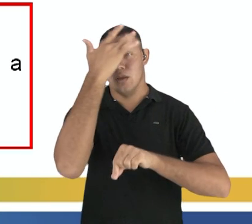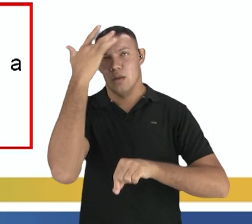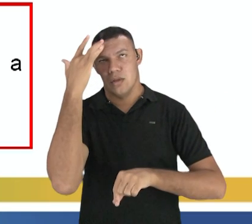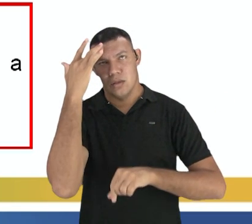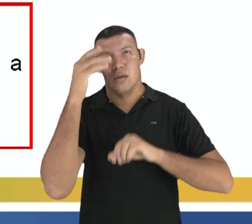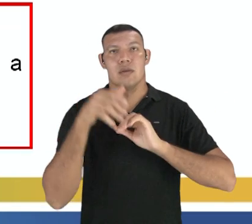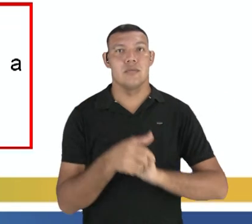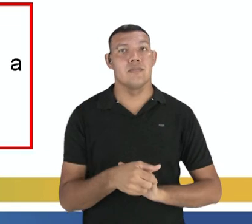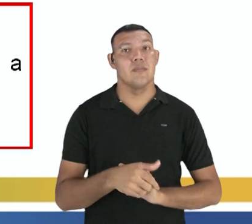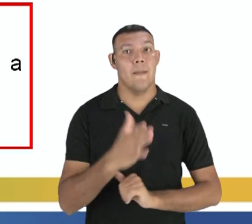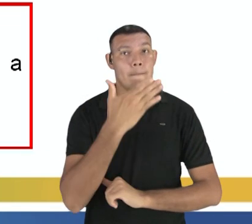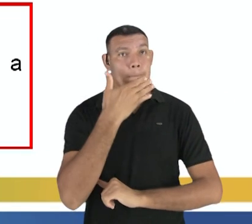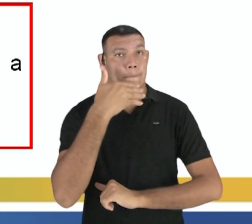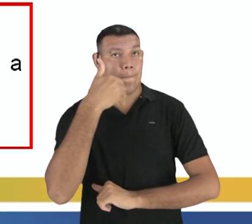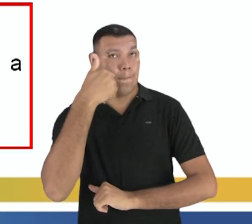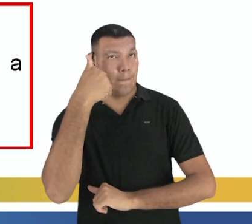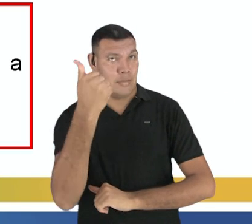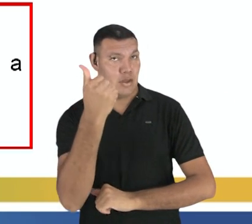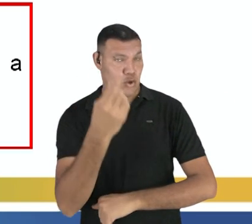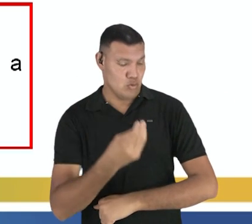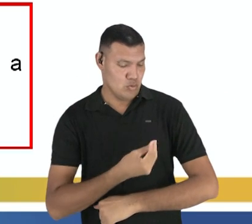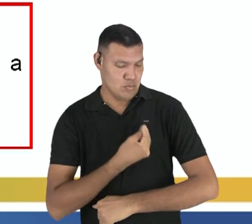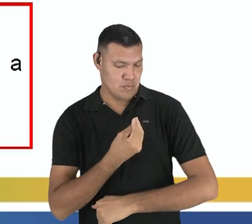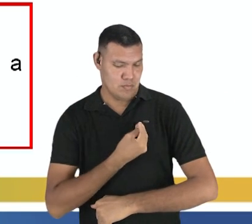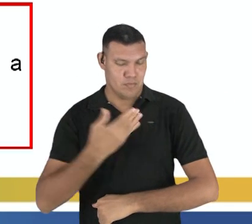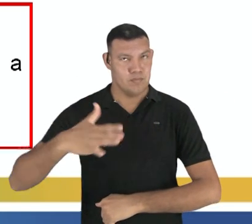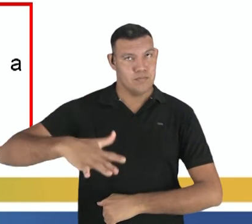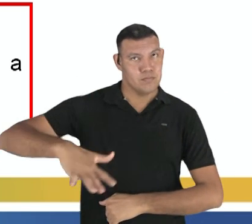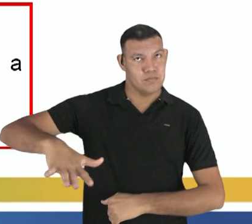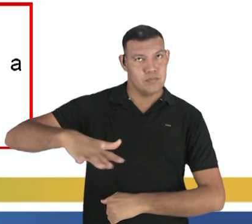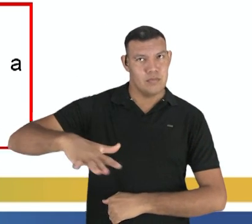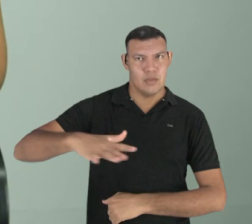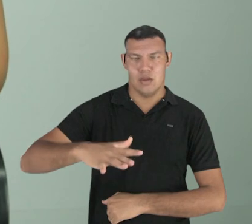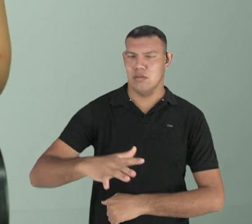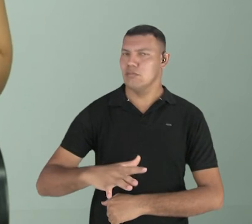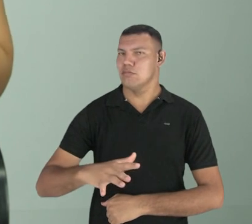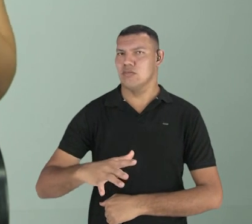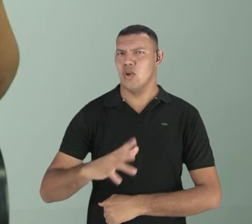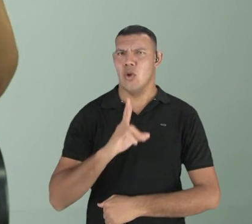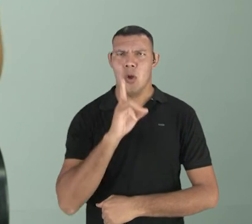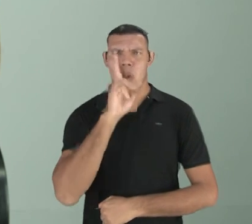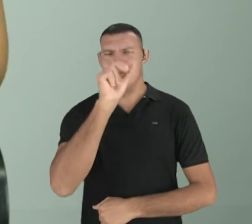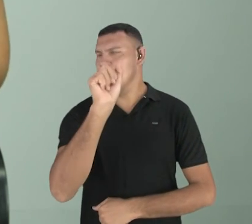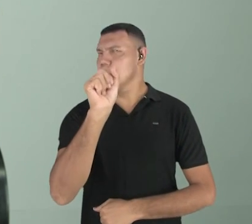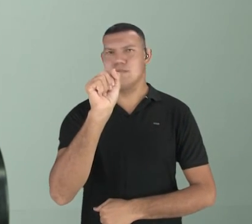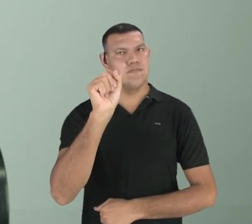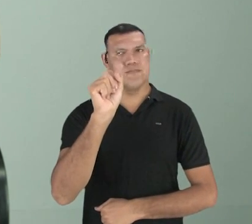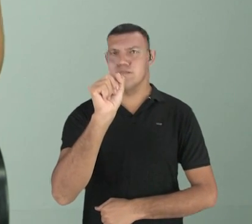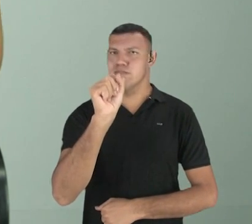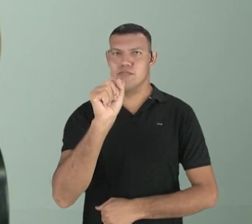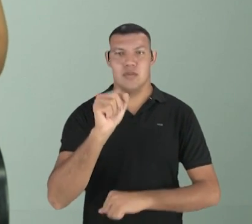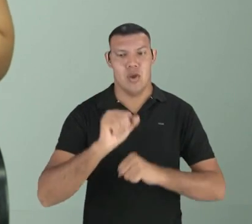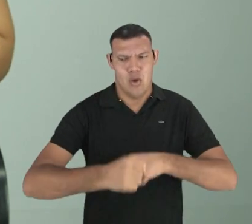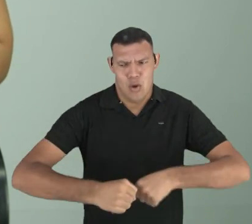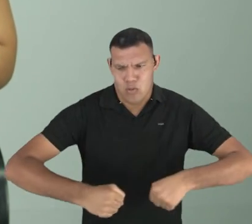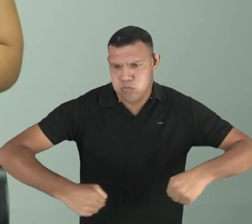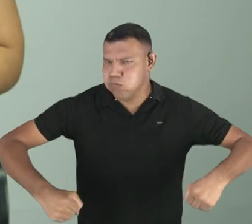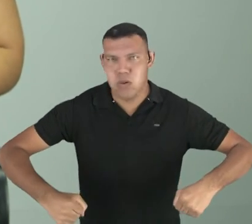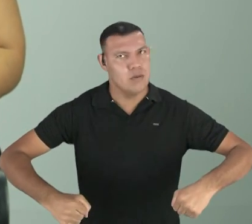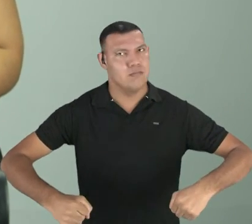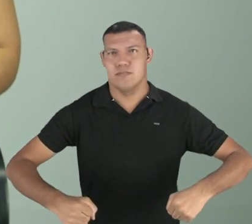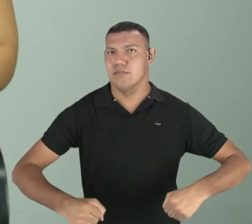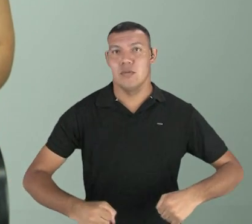ele seleciona os indivíduos mais aptos, ou seja, não é o indivíduo mais forte, não é o maior indivíduo,